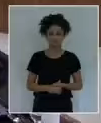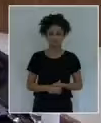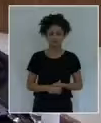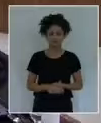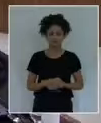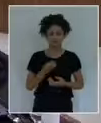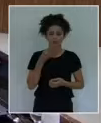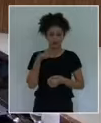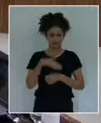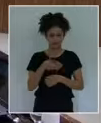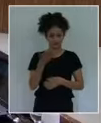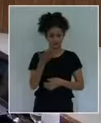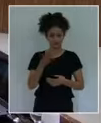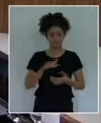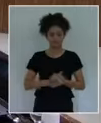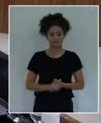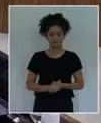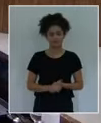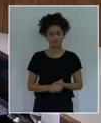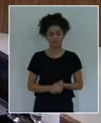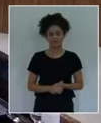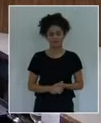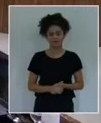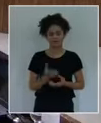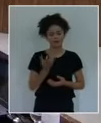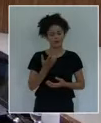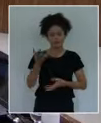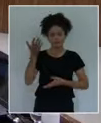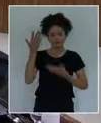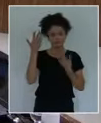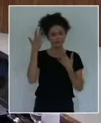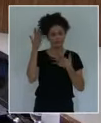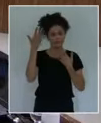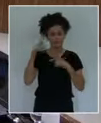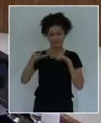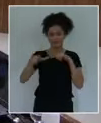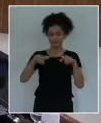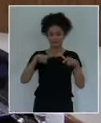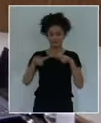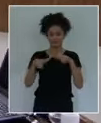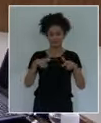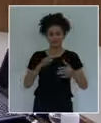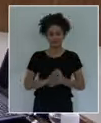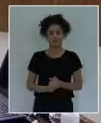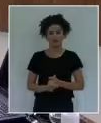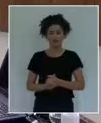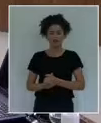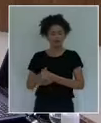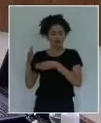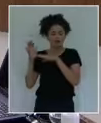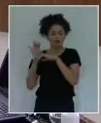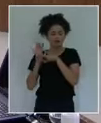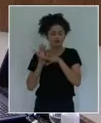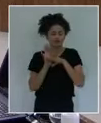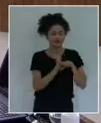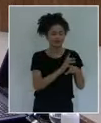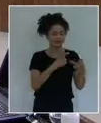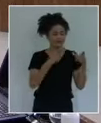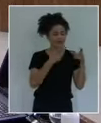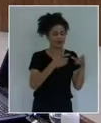Boa noite, Cícero. Boa noite, Fábio. Eu quero te parabenizar pelo trabalho feito. Ajudou muito no meu bairro, tá entendendo?